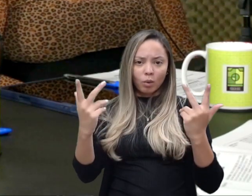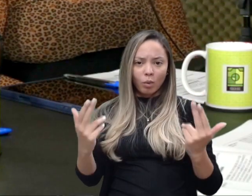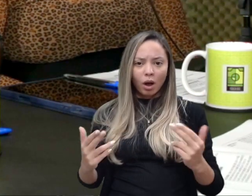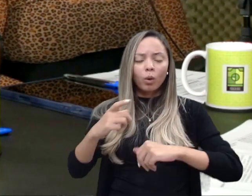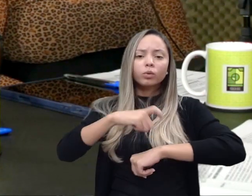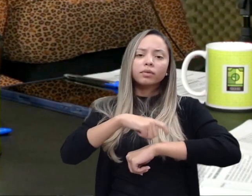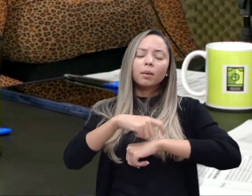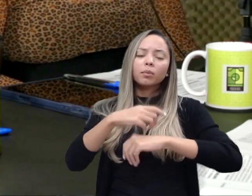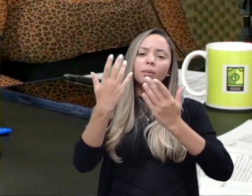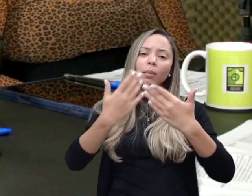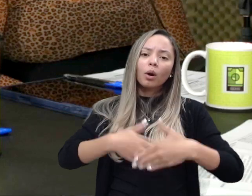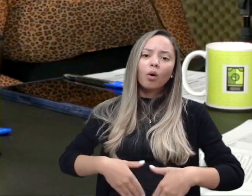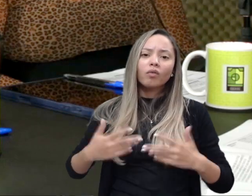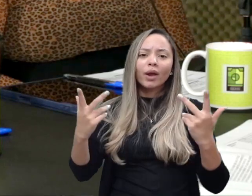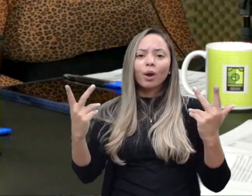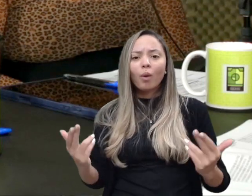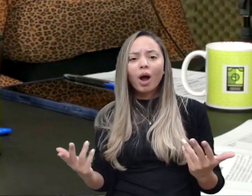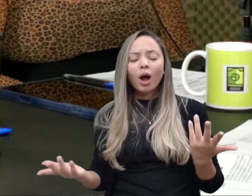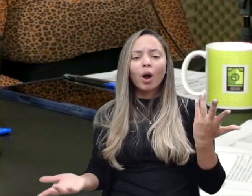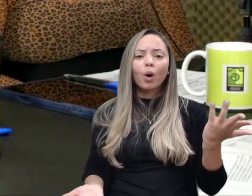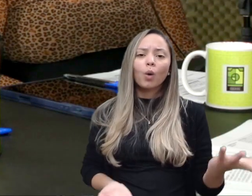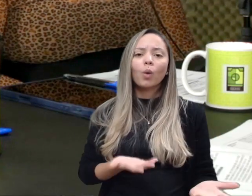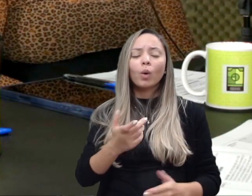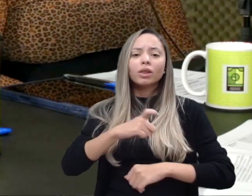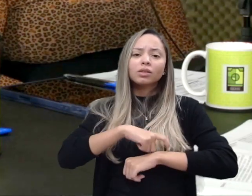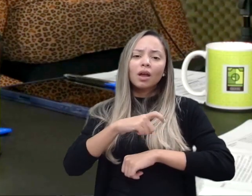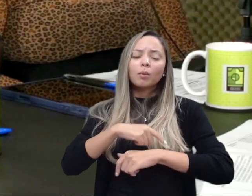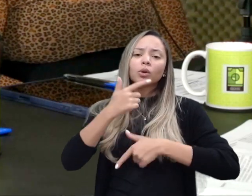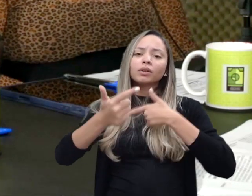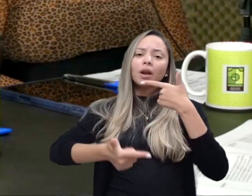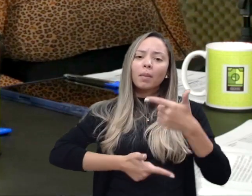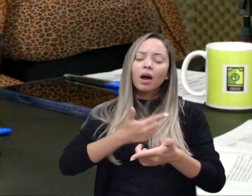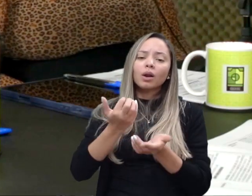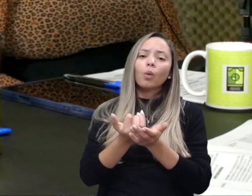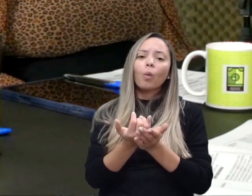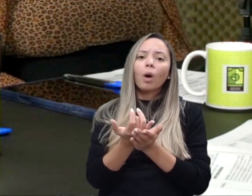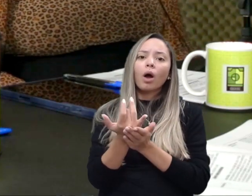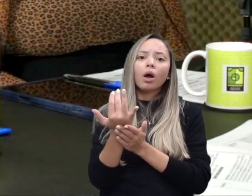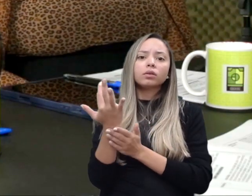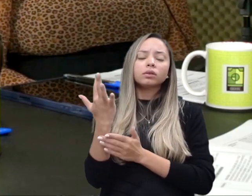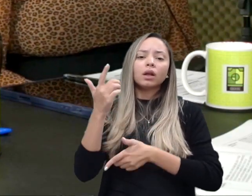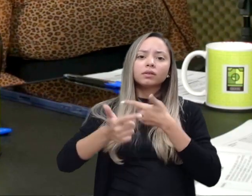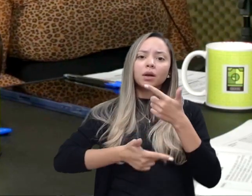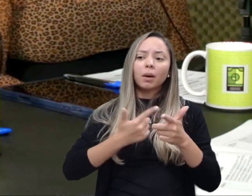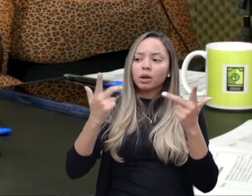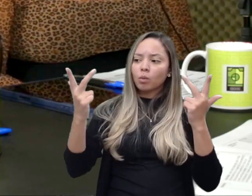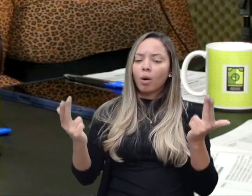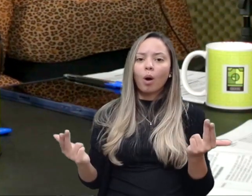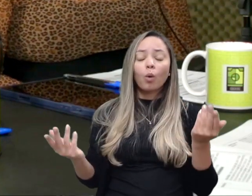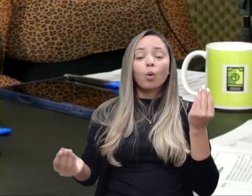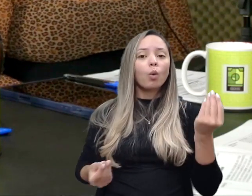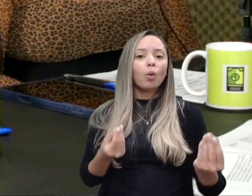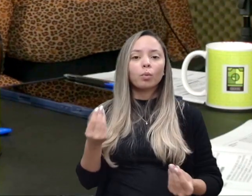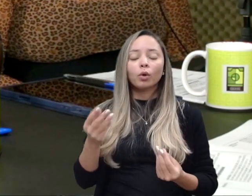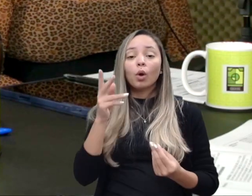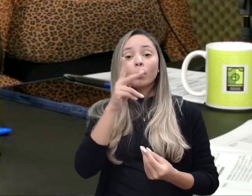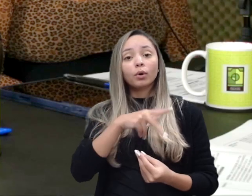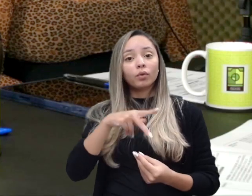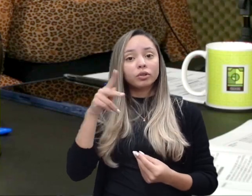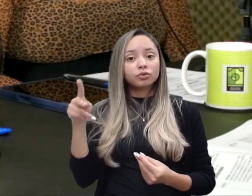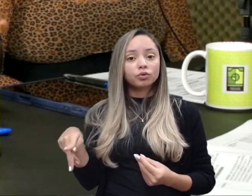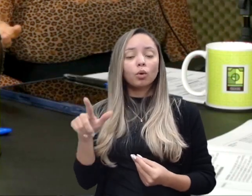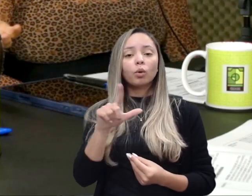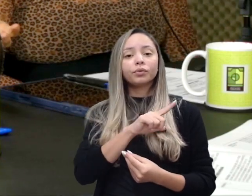ser o mesmo, o tempo para fazer os trabalhos vão ser os mesmos, as quantidades de trabalhos vão ser os mesmos. O professor, ele tem